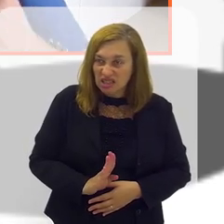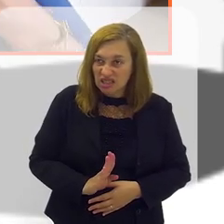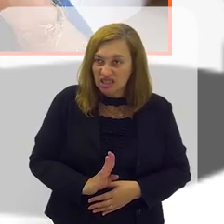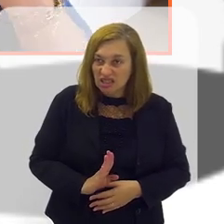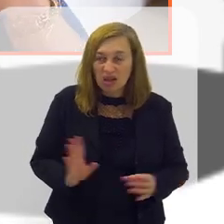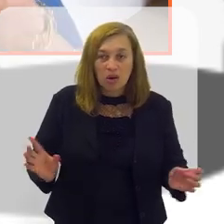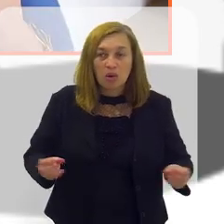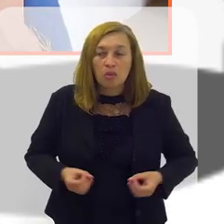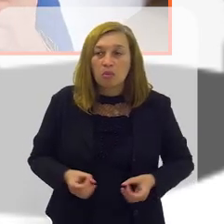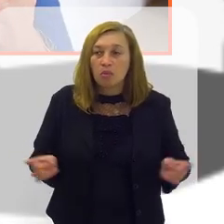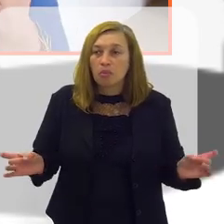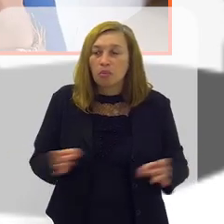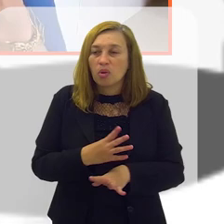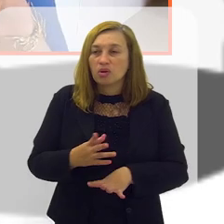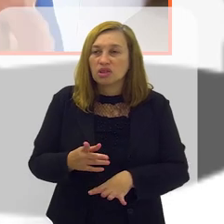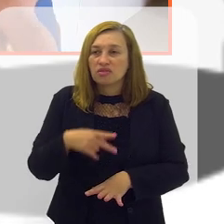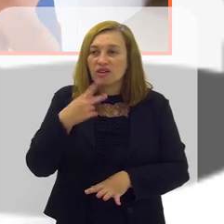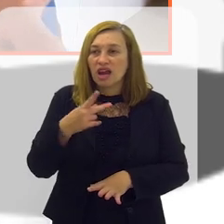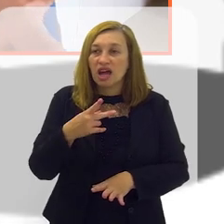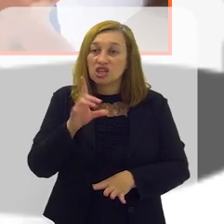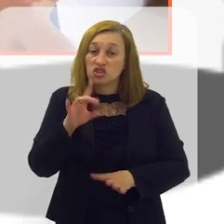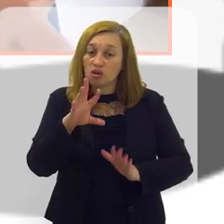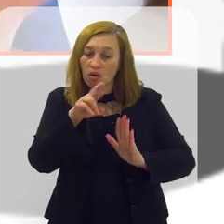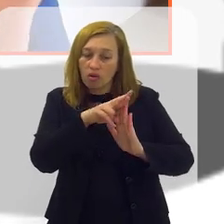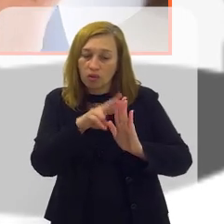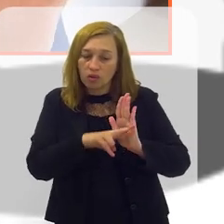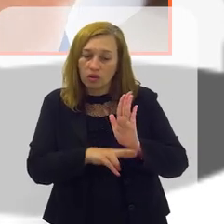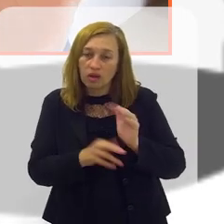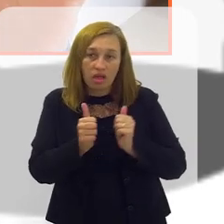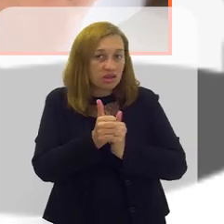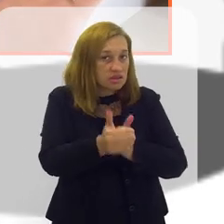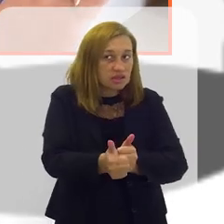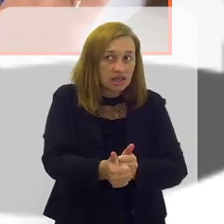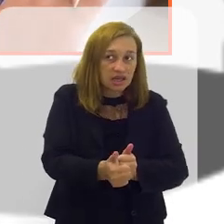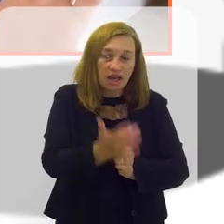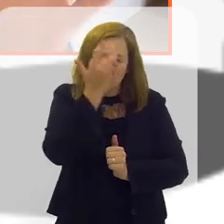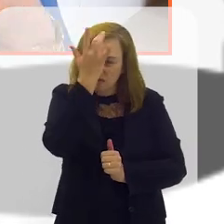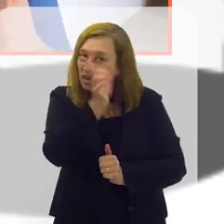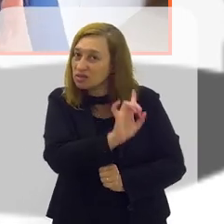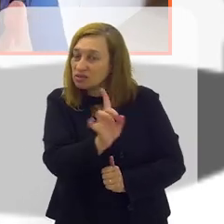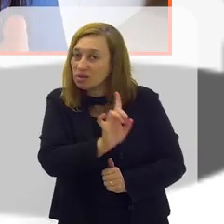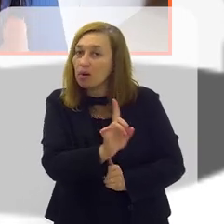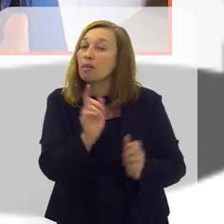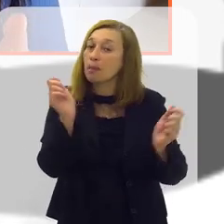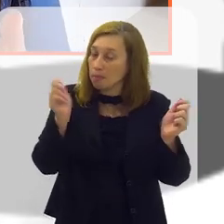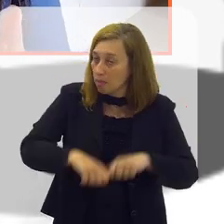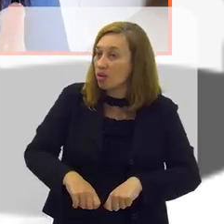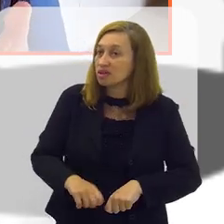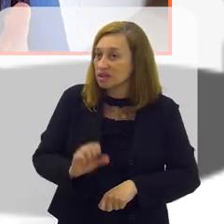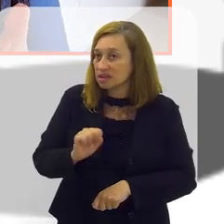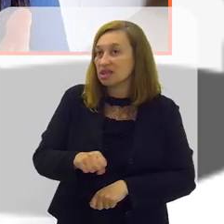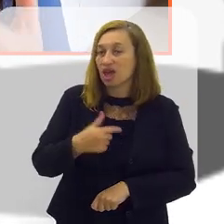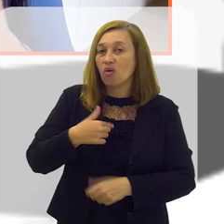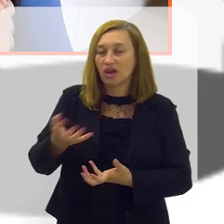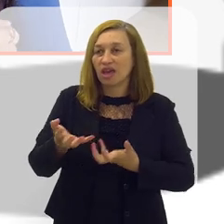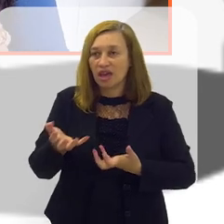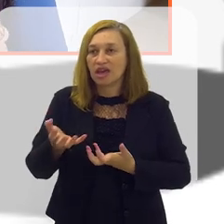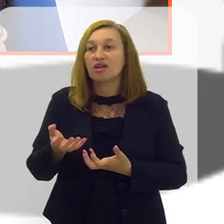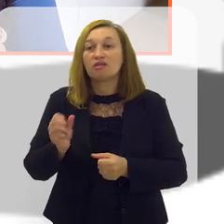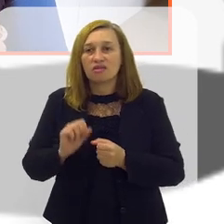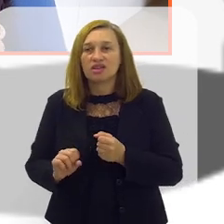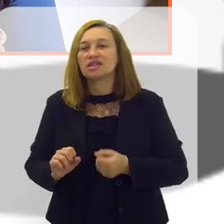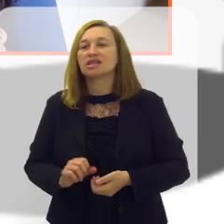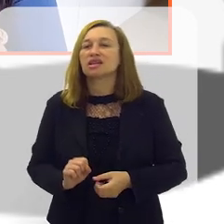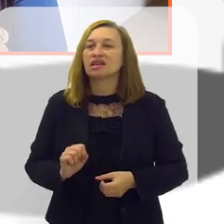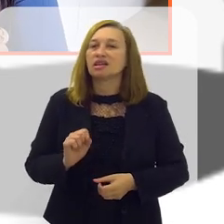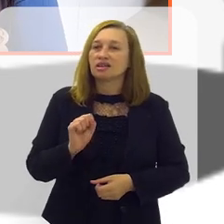uma programação pronta e falar, ó, é só você fazer isso aqui. Não é fácil, não, mas é possível. Então, opa, eu